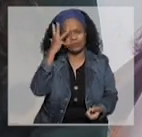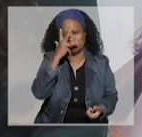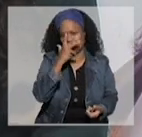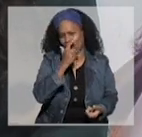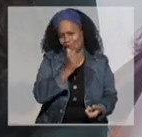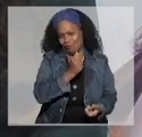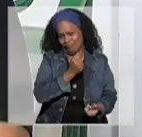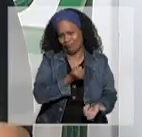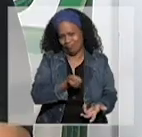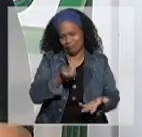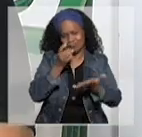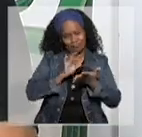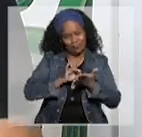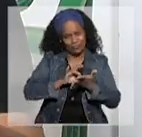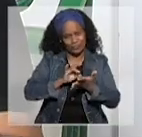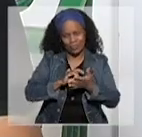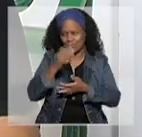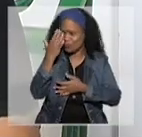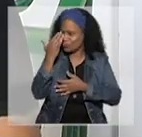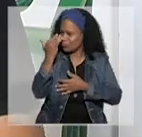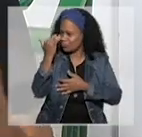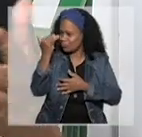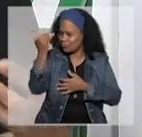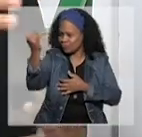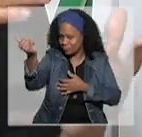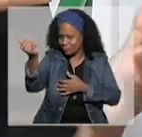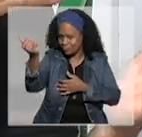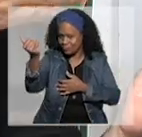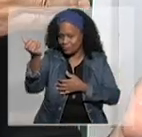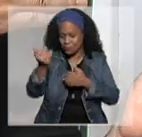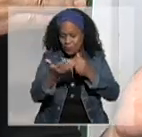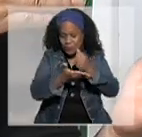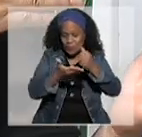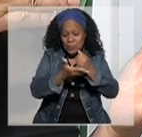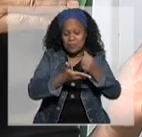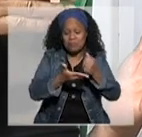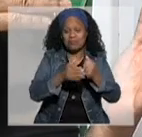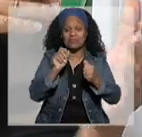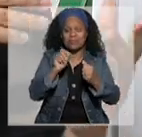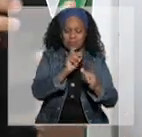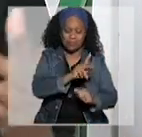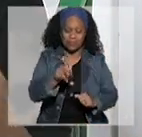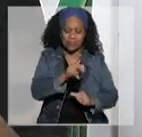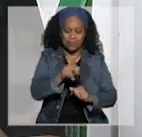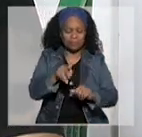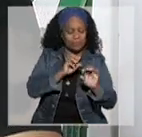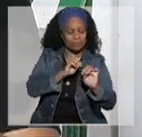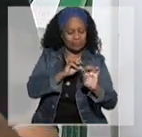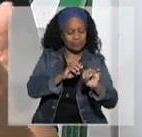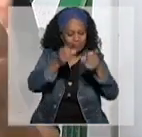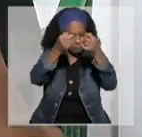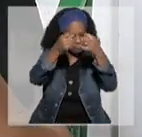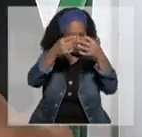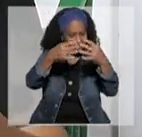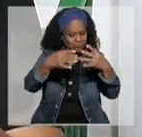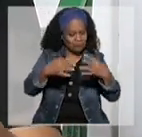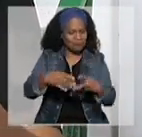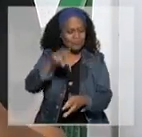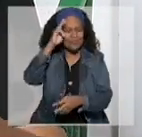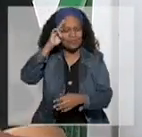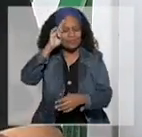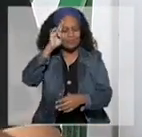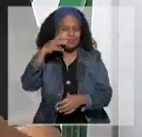instrumento tem essa atração baseado nessa parte que a professora Meira explicou,